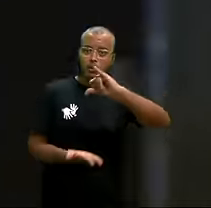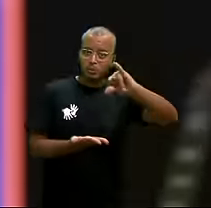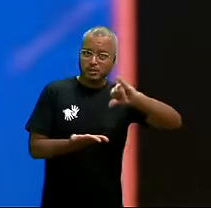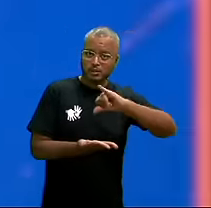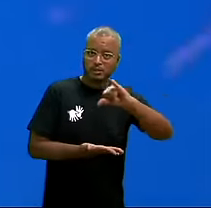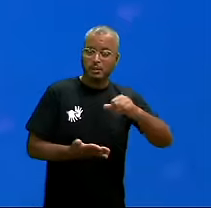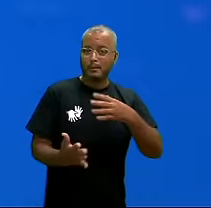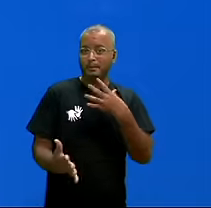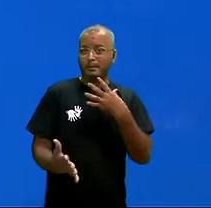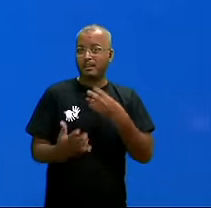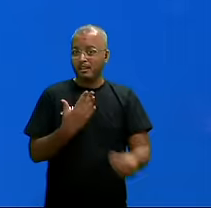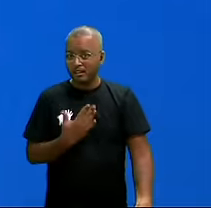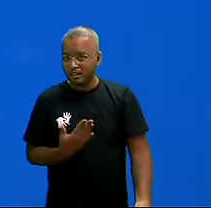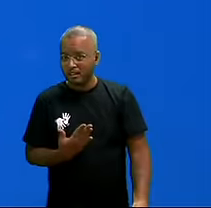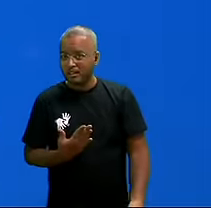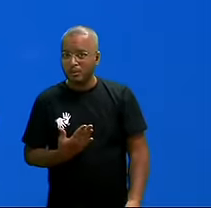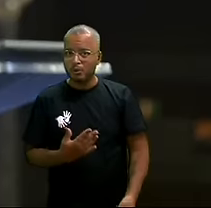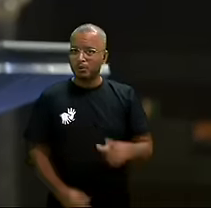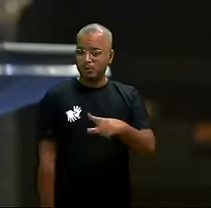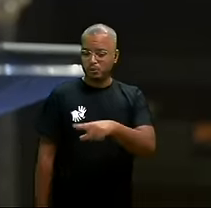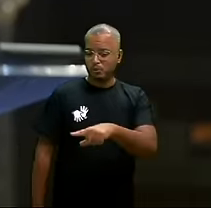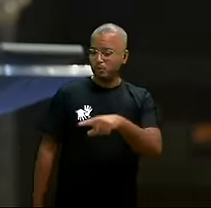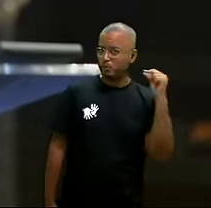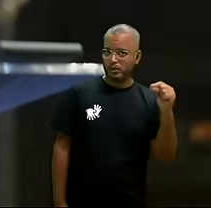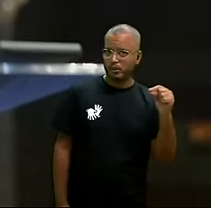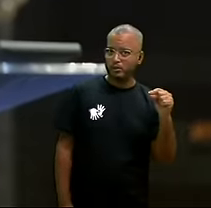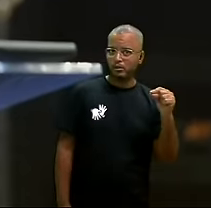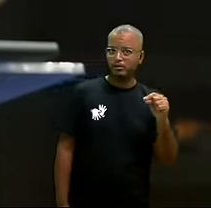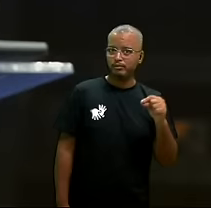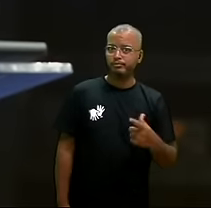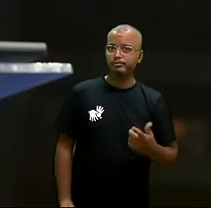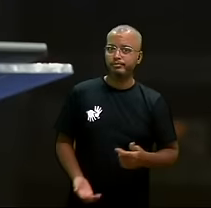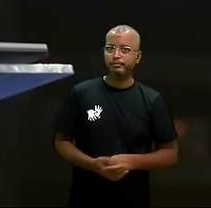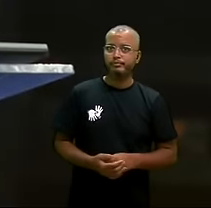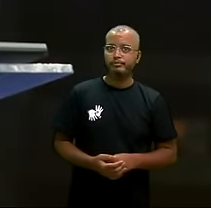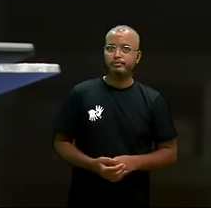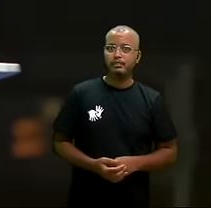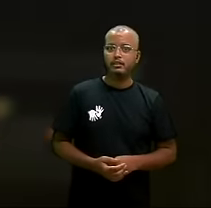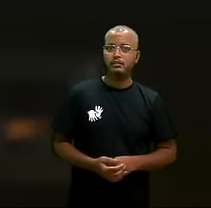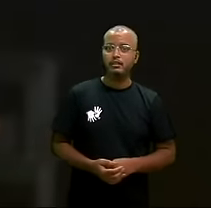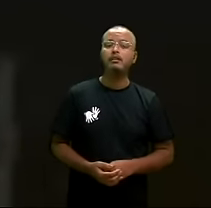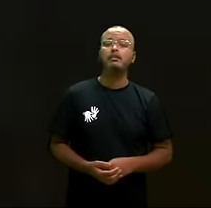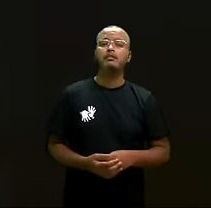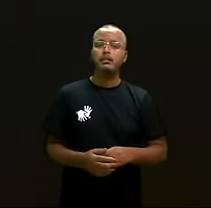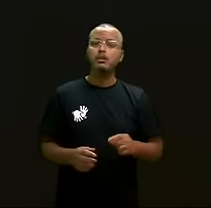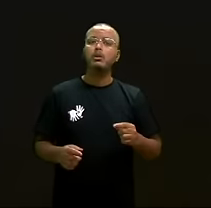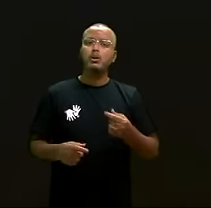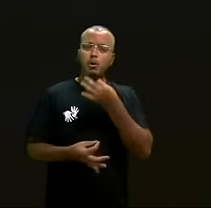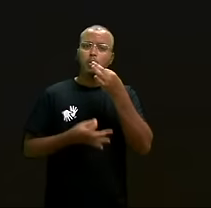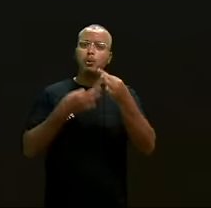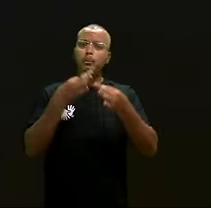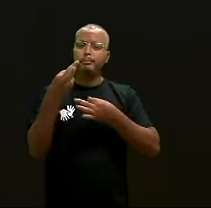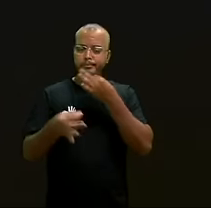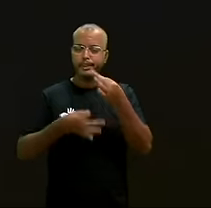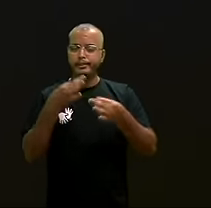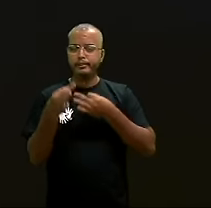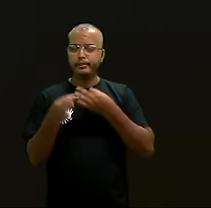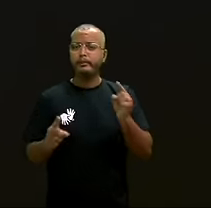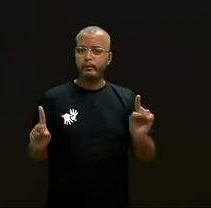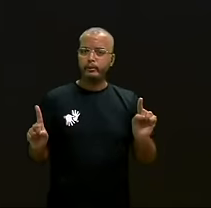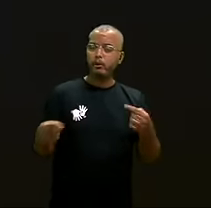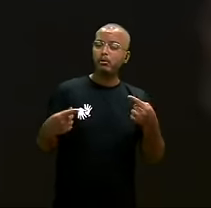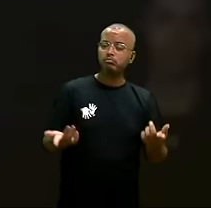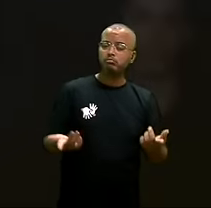Que já não é mais o escolhido. Que vai chegar e botar roupa em você. E você achando que... Aí o que, que Davi faz? Pega a